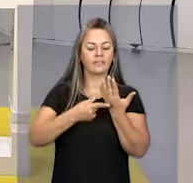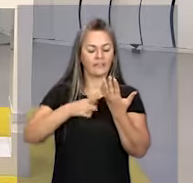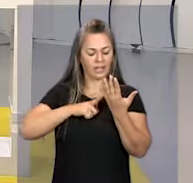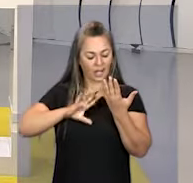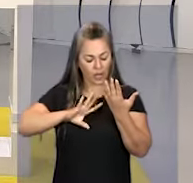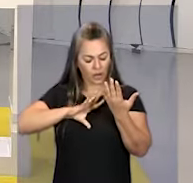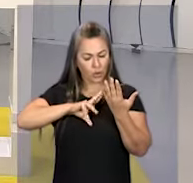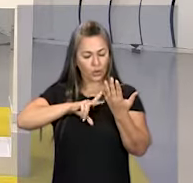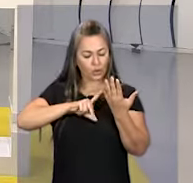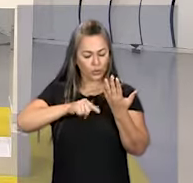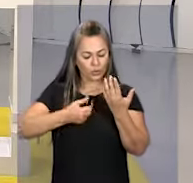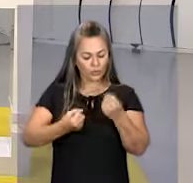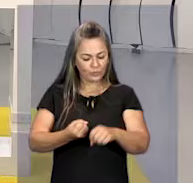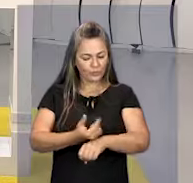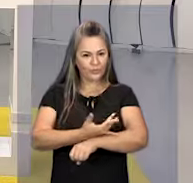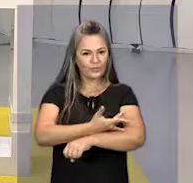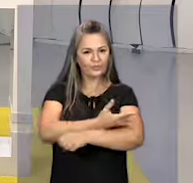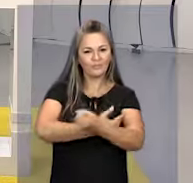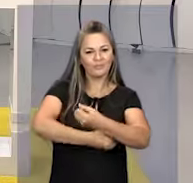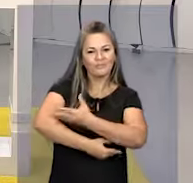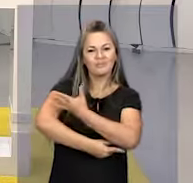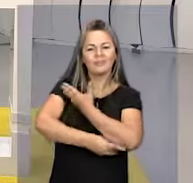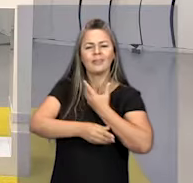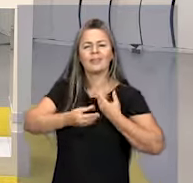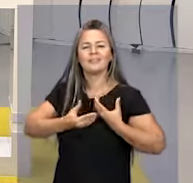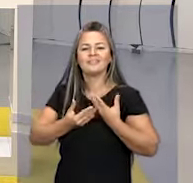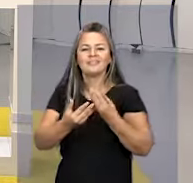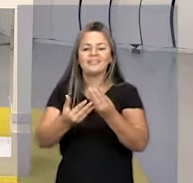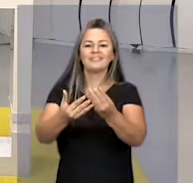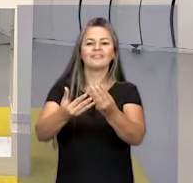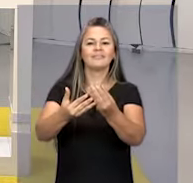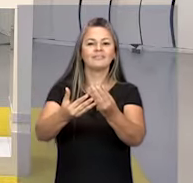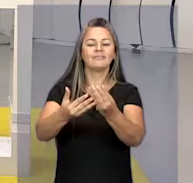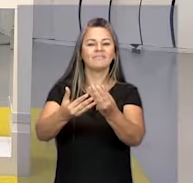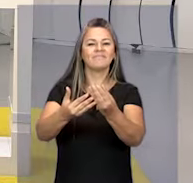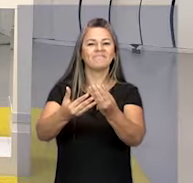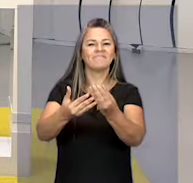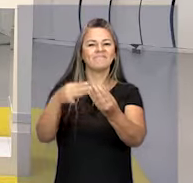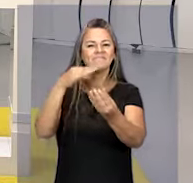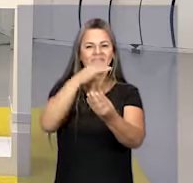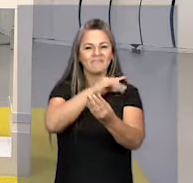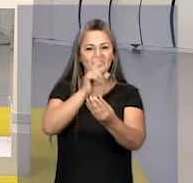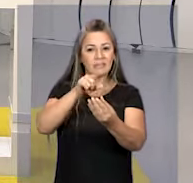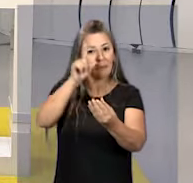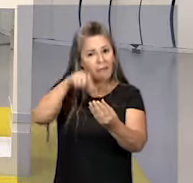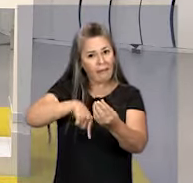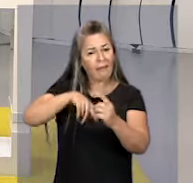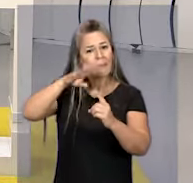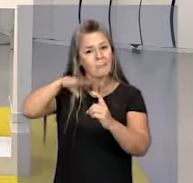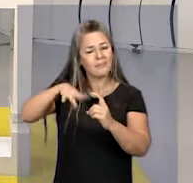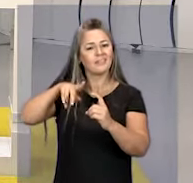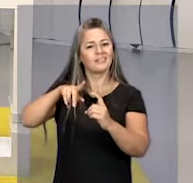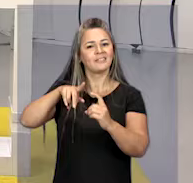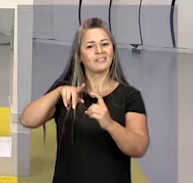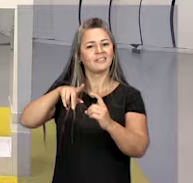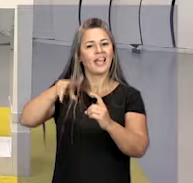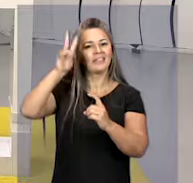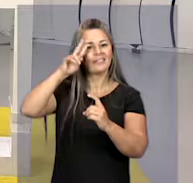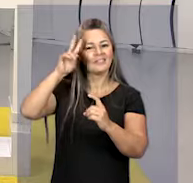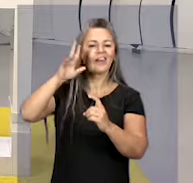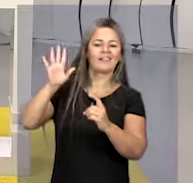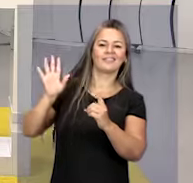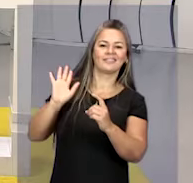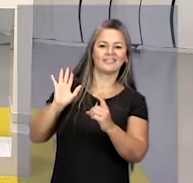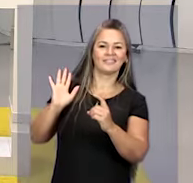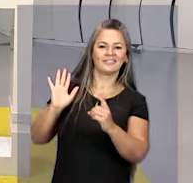amor. E os mitos são isso, eles são coisas assim que não... São histórias de coisas que não têm condições